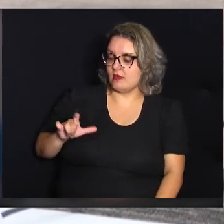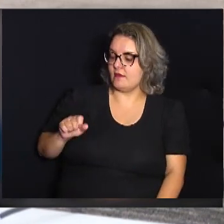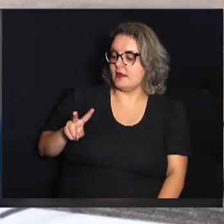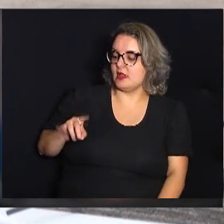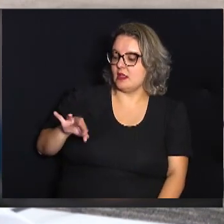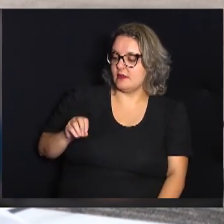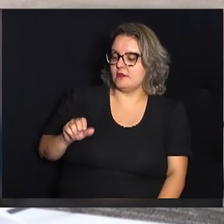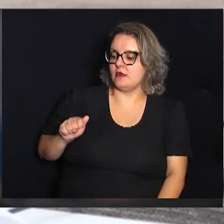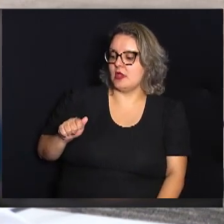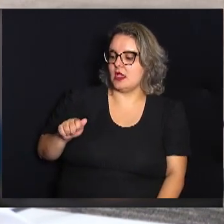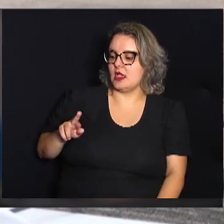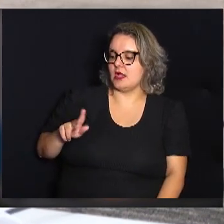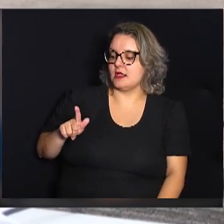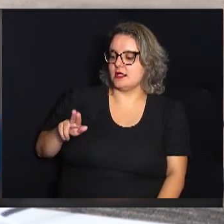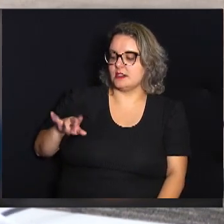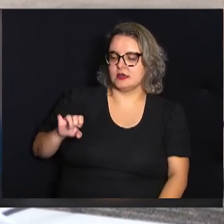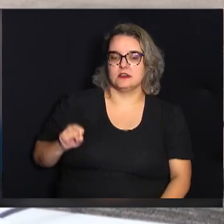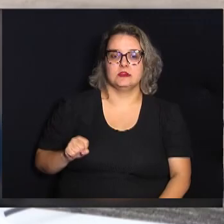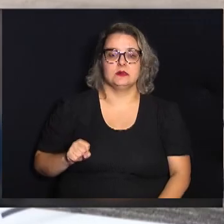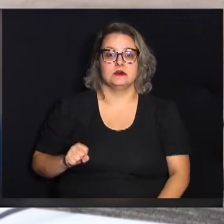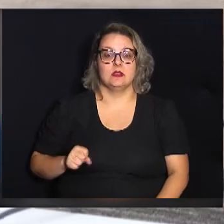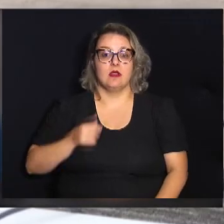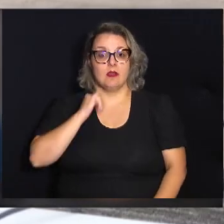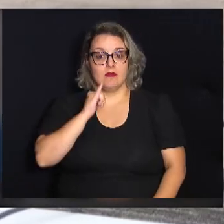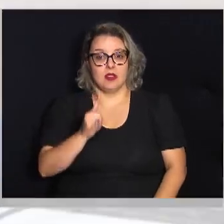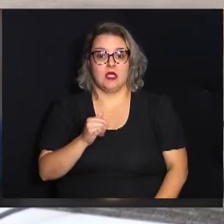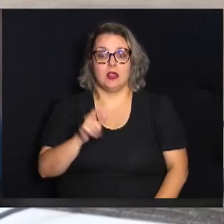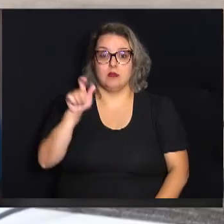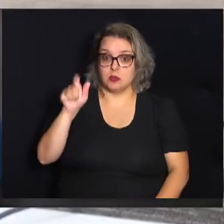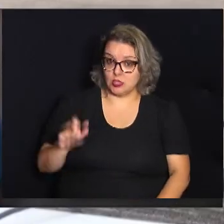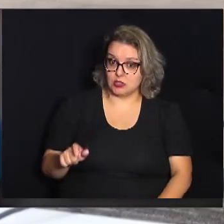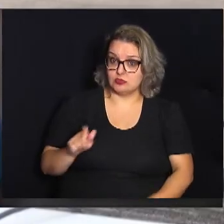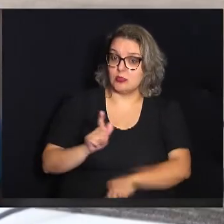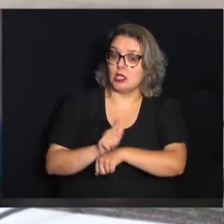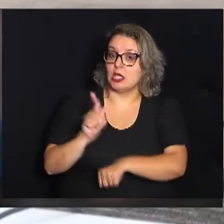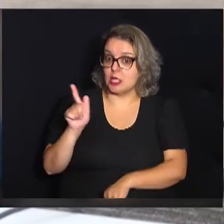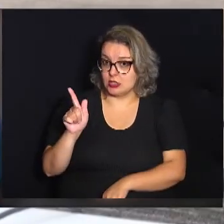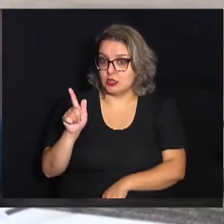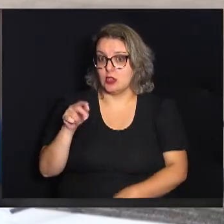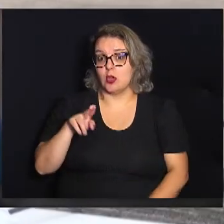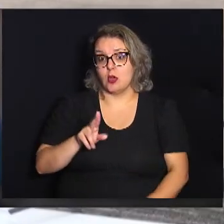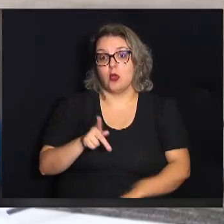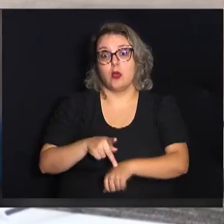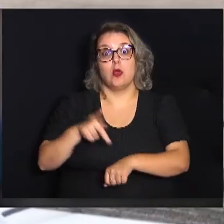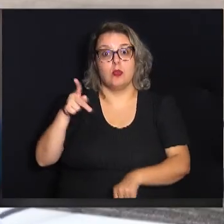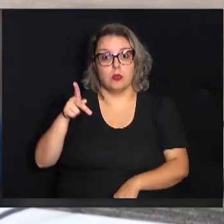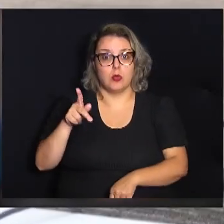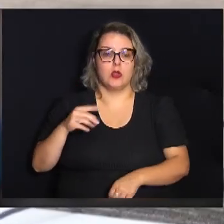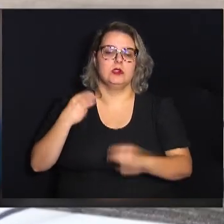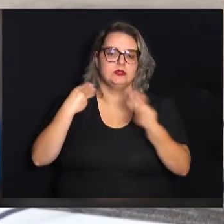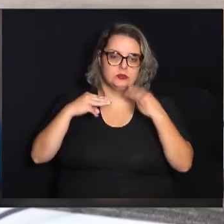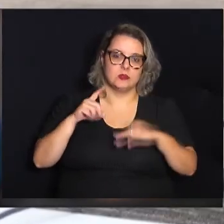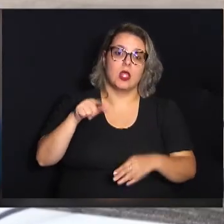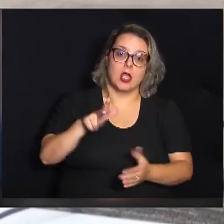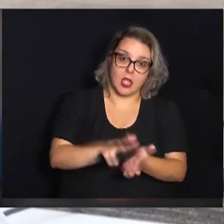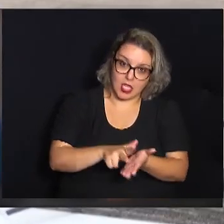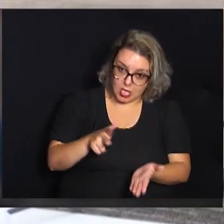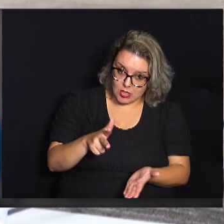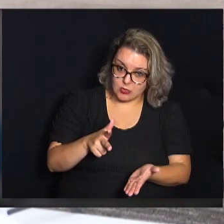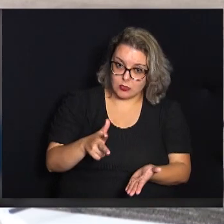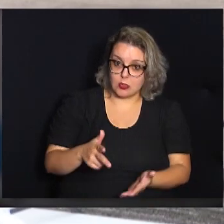forma a estarmos mais preparados para isso. Nós vamos fazer aqui uma visita a